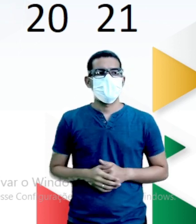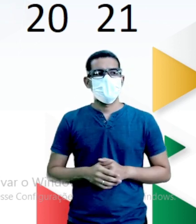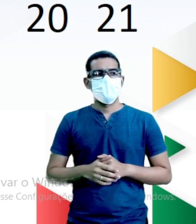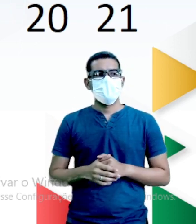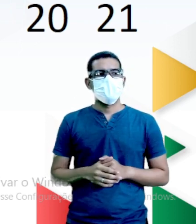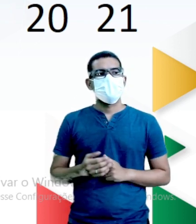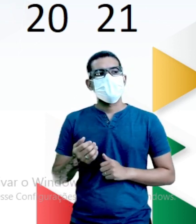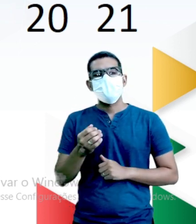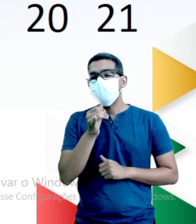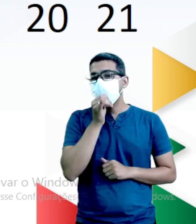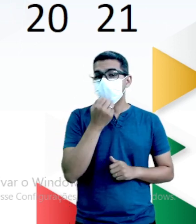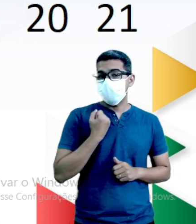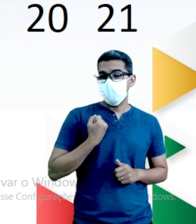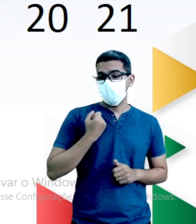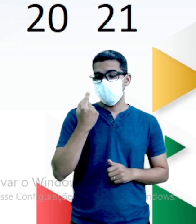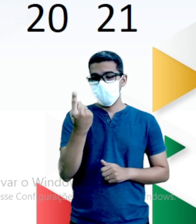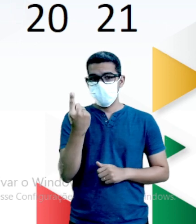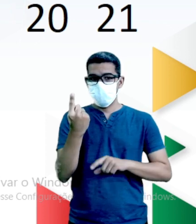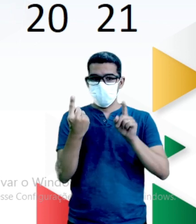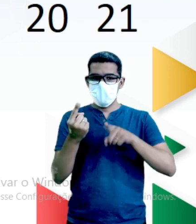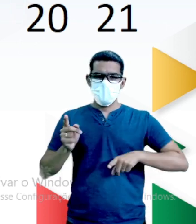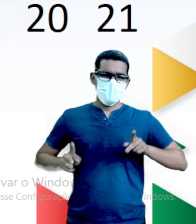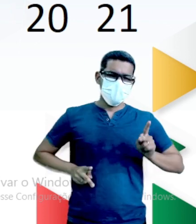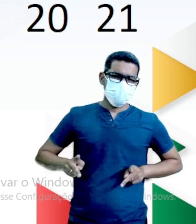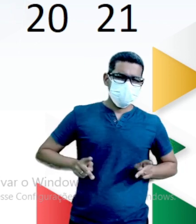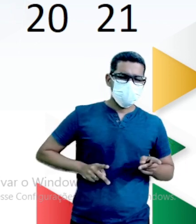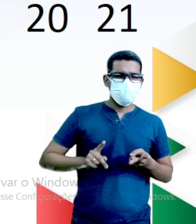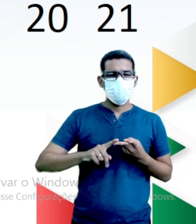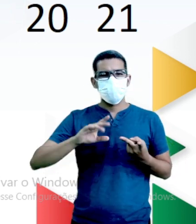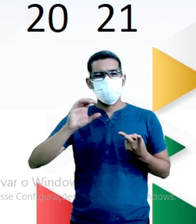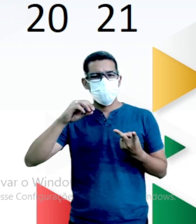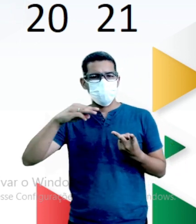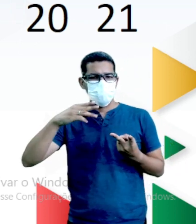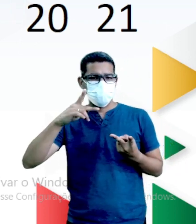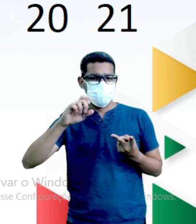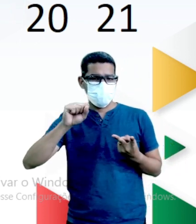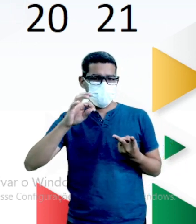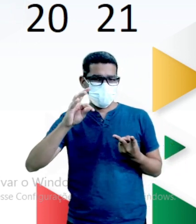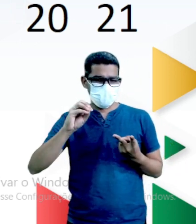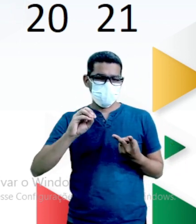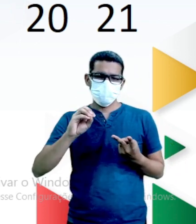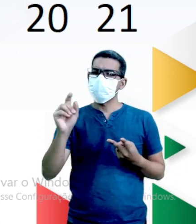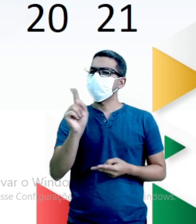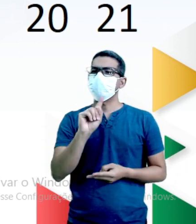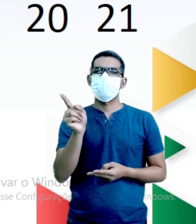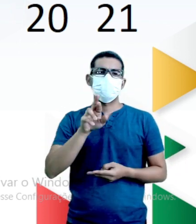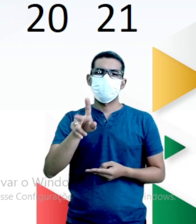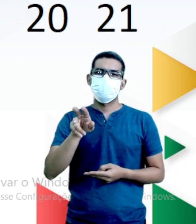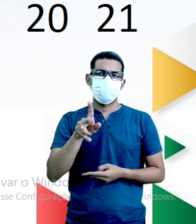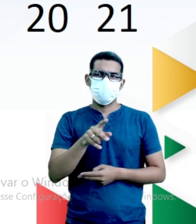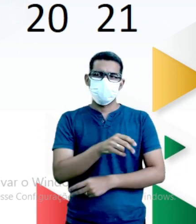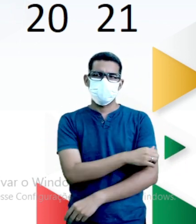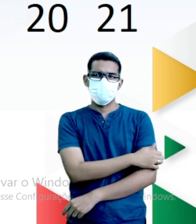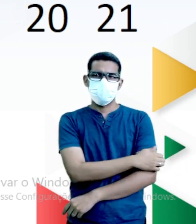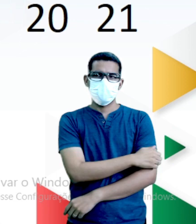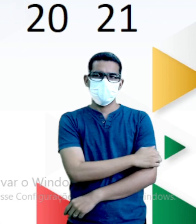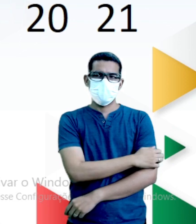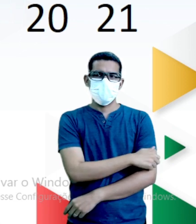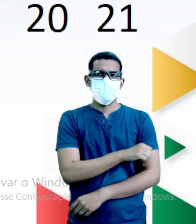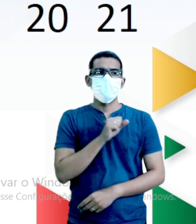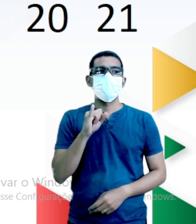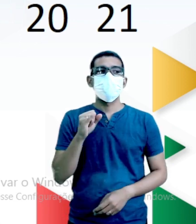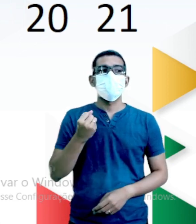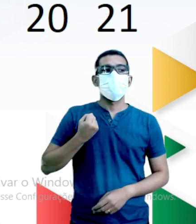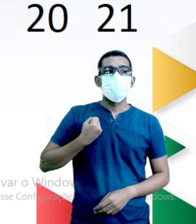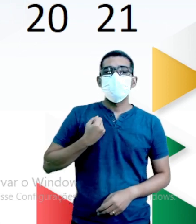1 não é primo nem composto, tá bom? Se liga aí, viu? Se alguém perguntar para você algum dia O que é o número